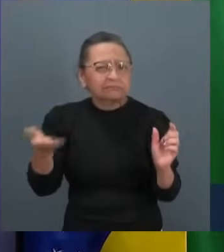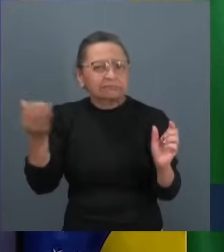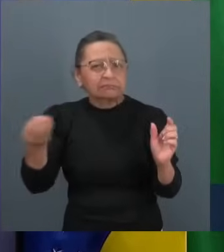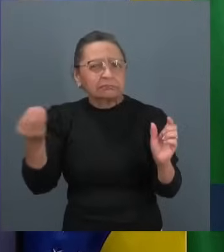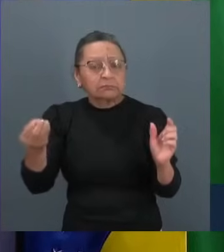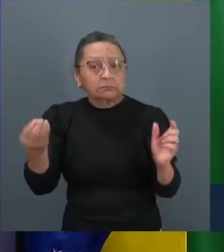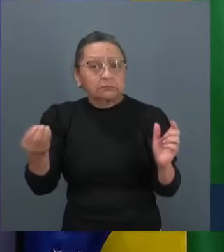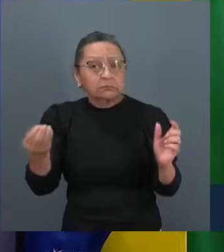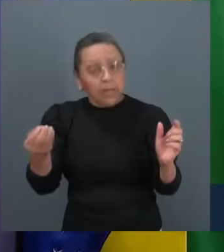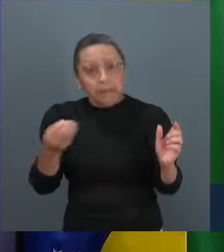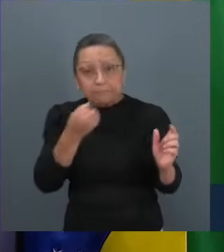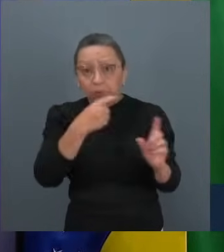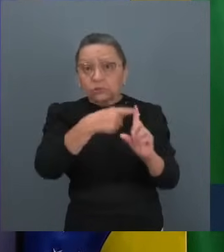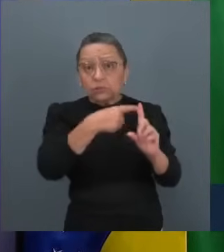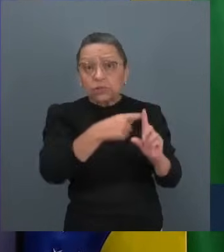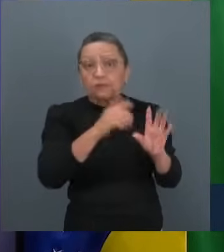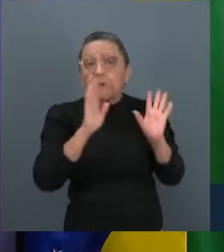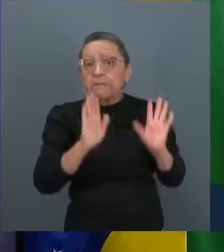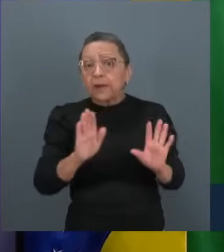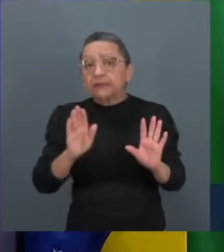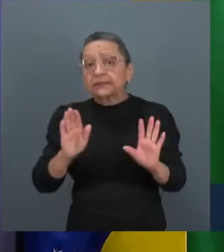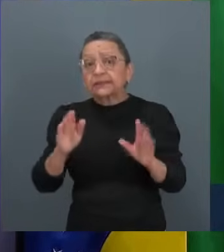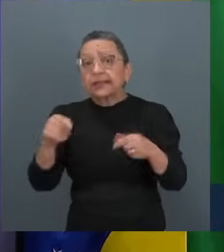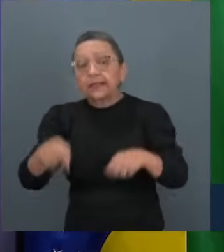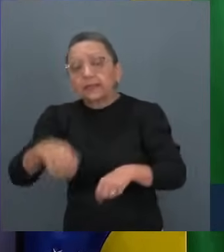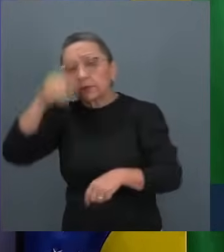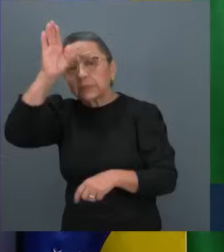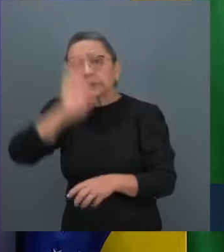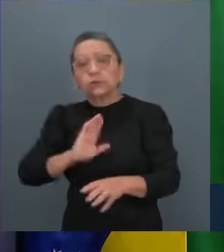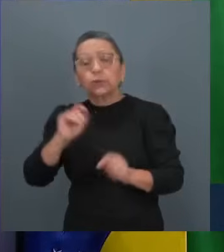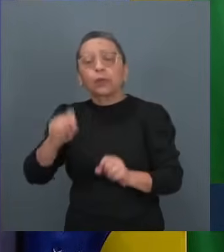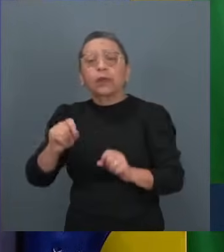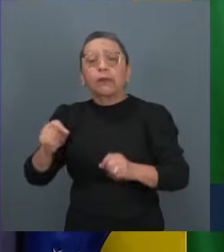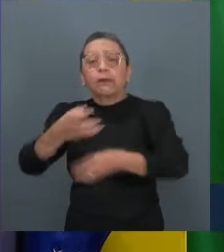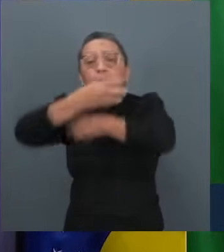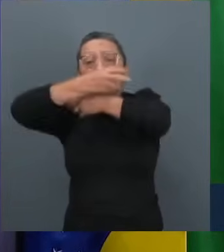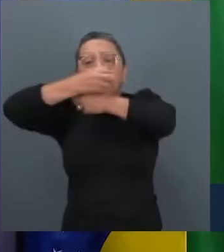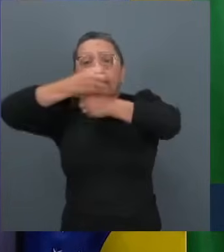coisa positiva, né? Onde a censura ela foi